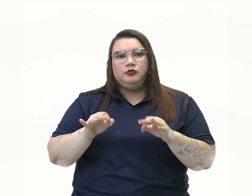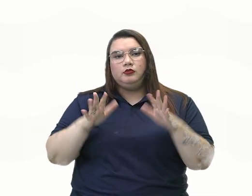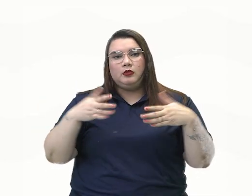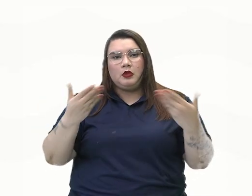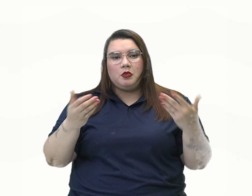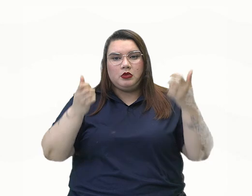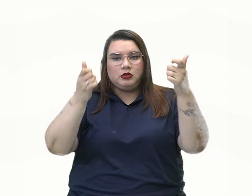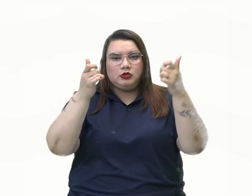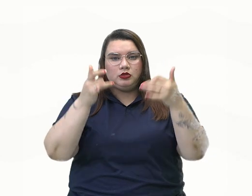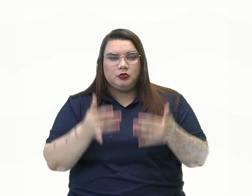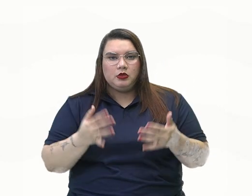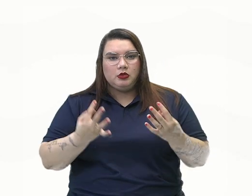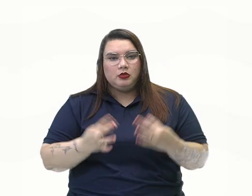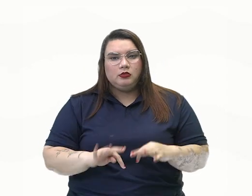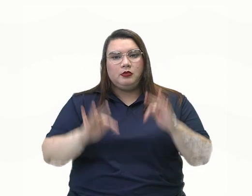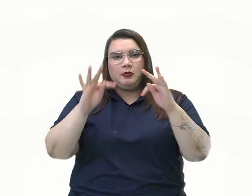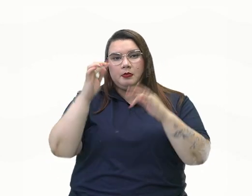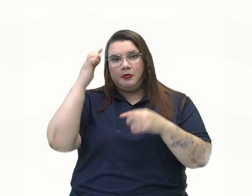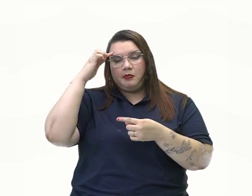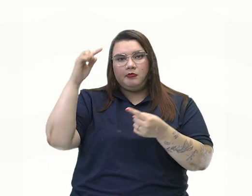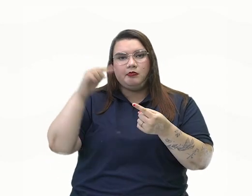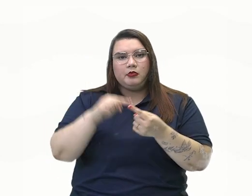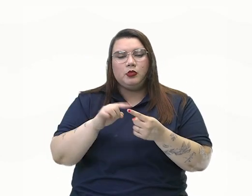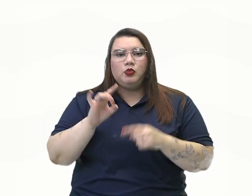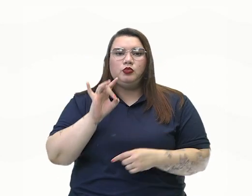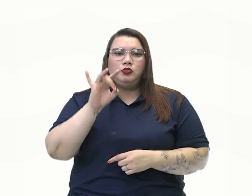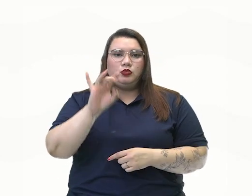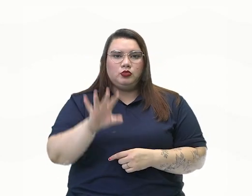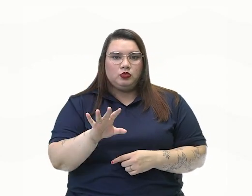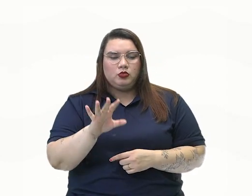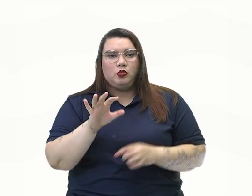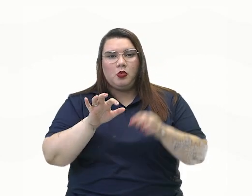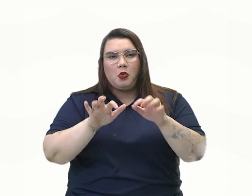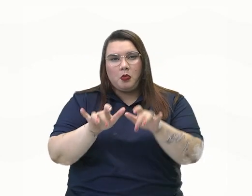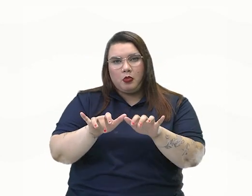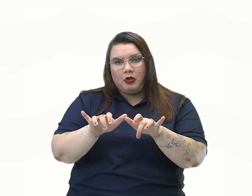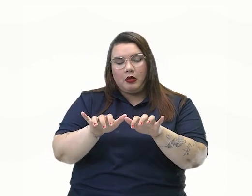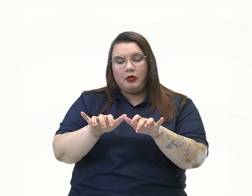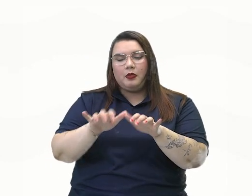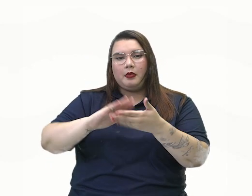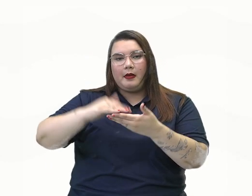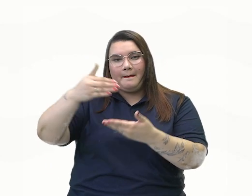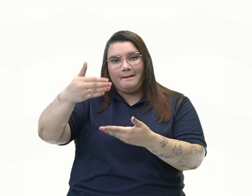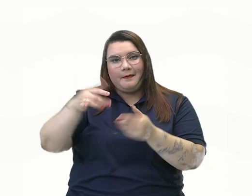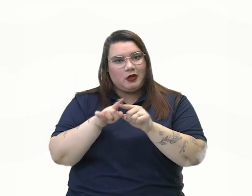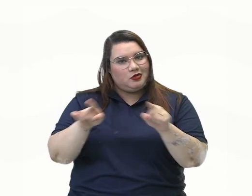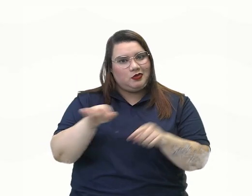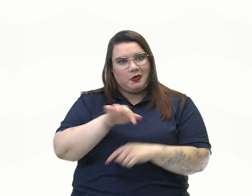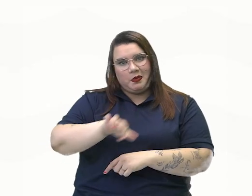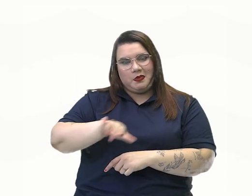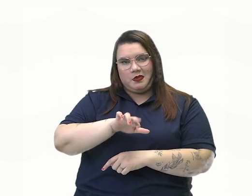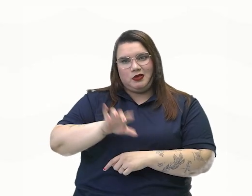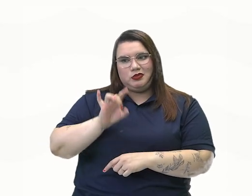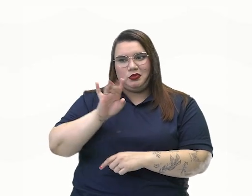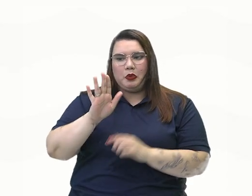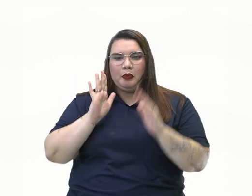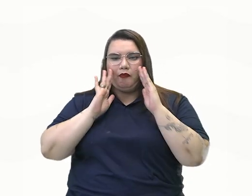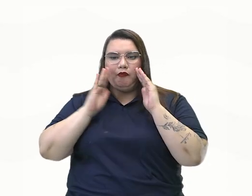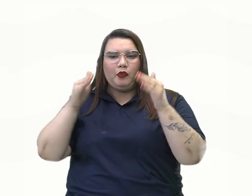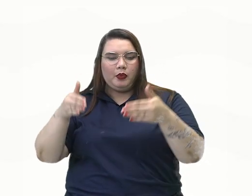quando se fala em tecnologia, a gente pensa somente em computadores, mas não